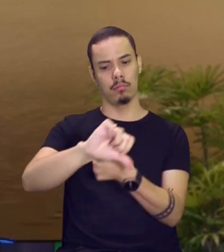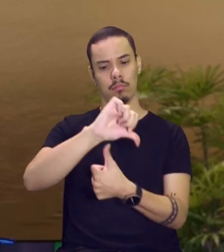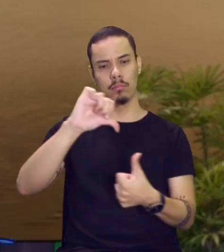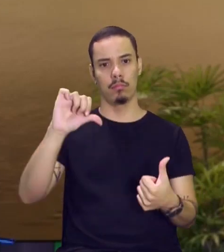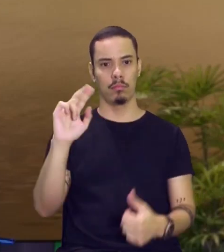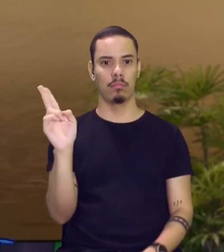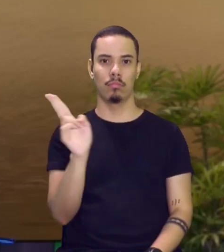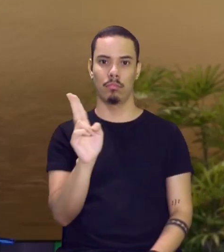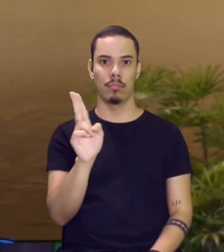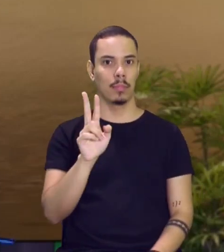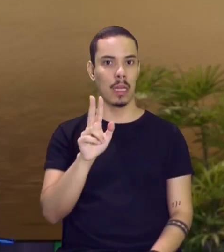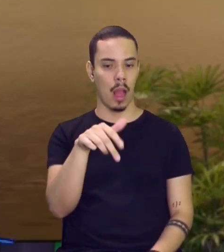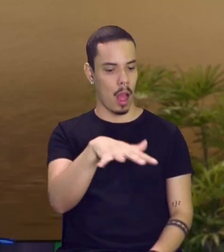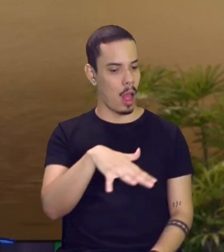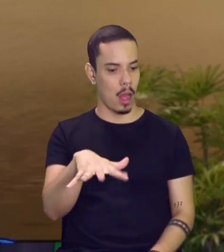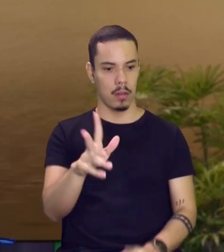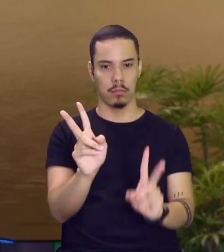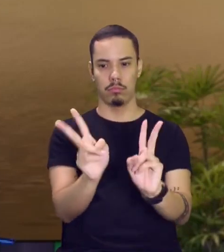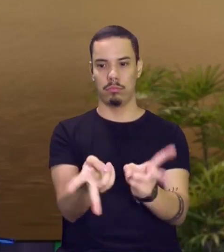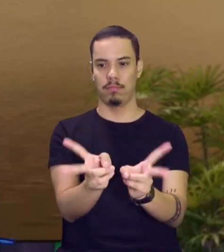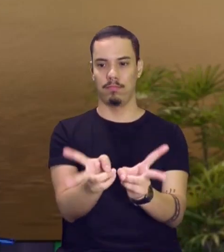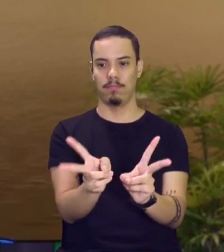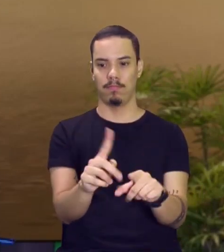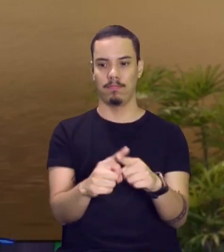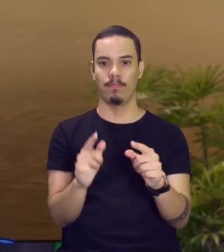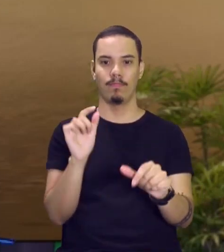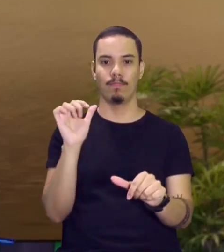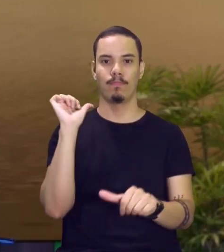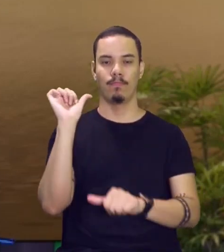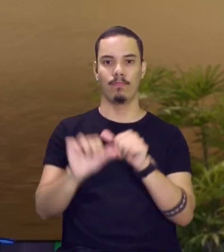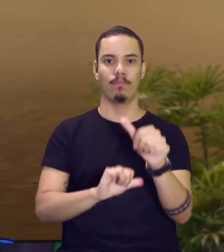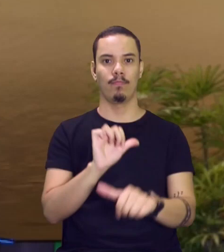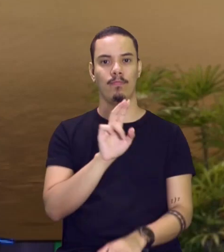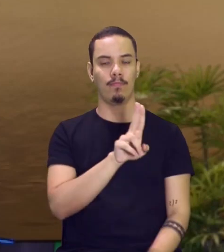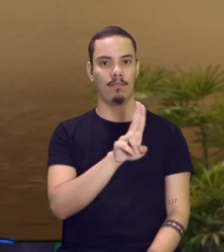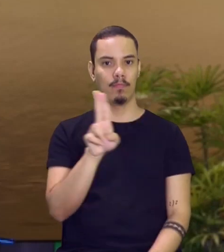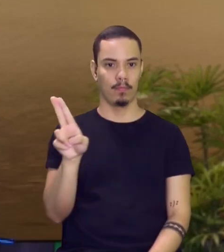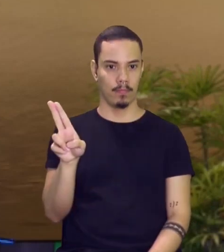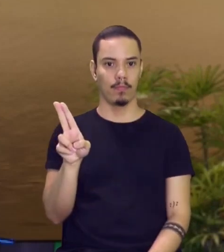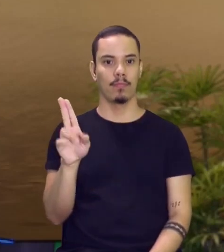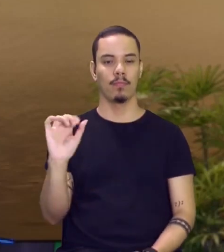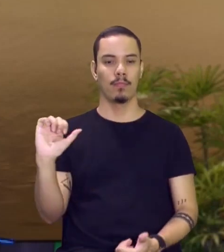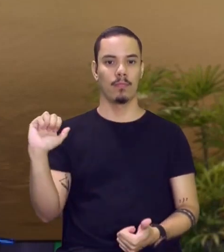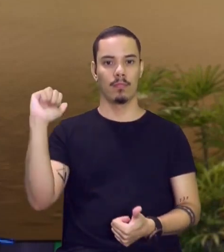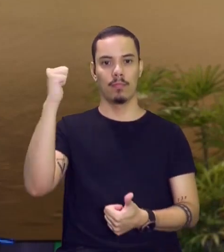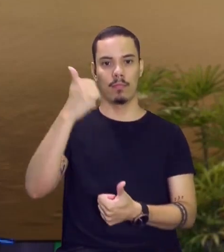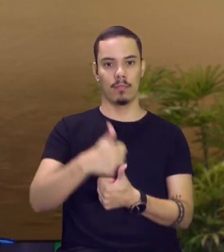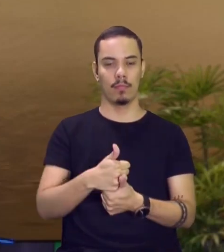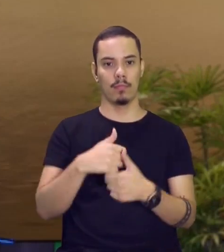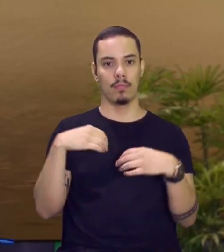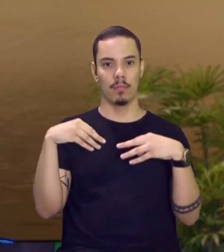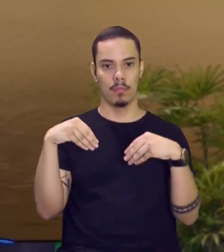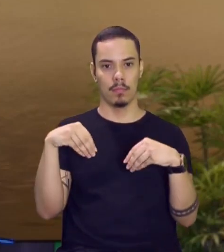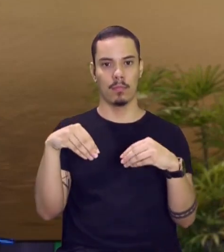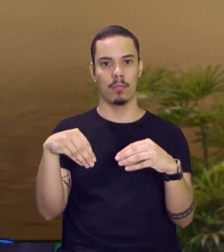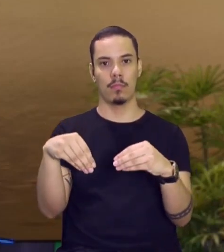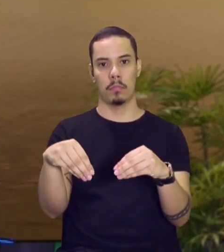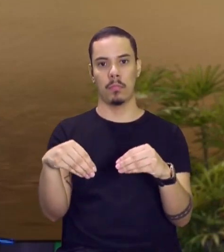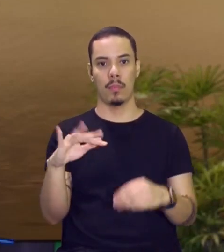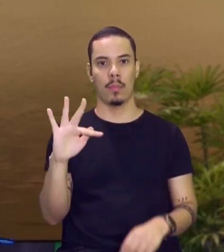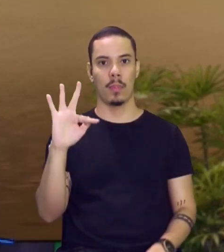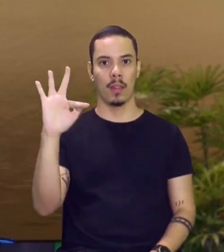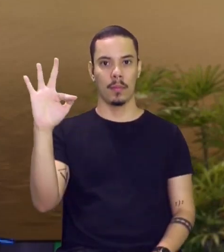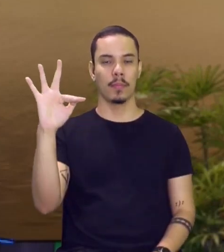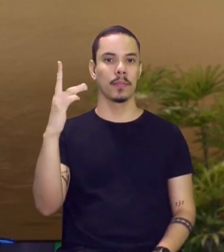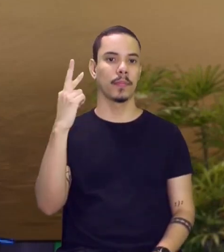e não na área. Mudou o nome, não mudou a área. Daí mudou o nome para Território Federal de